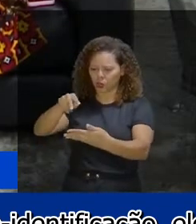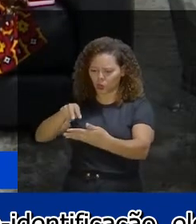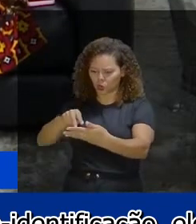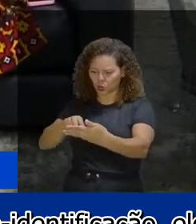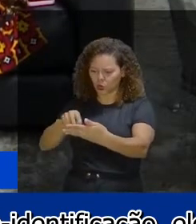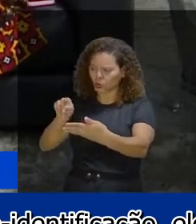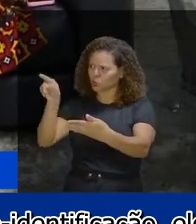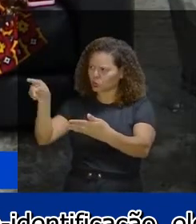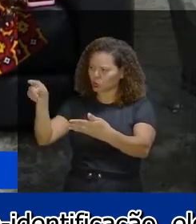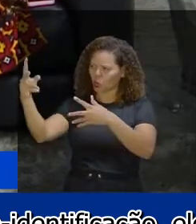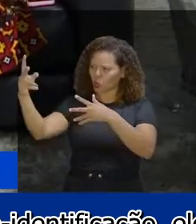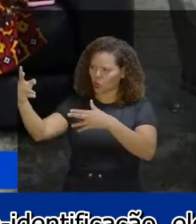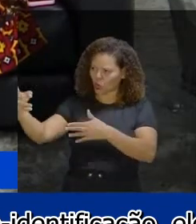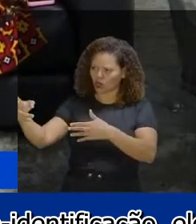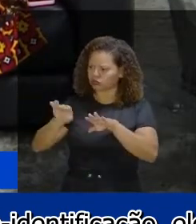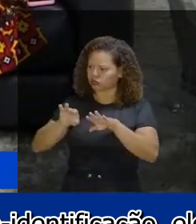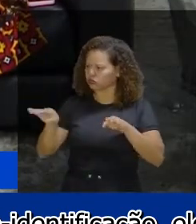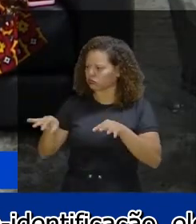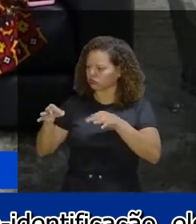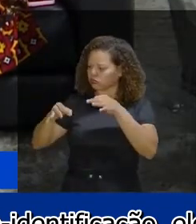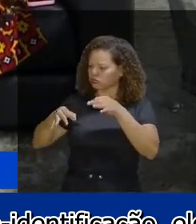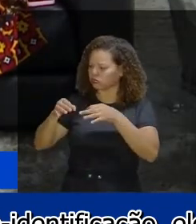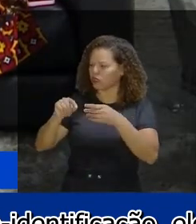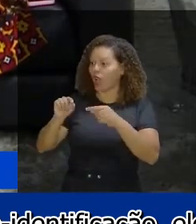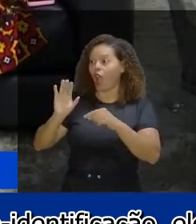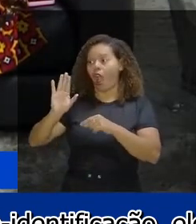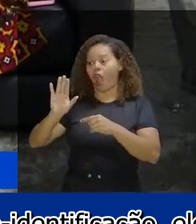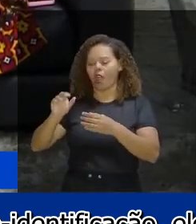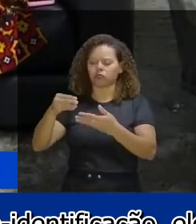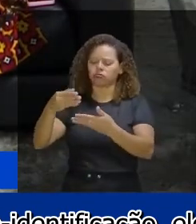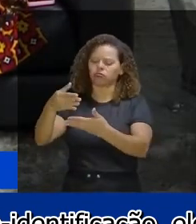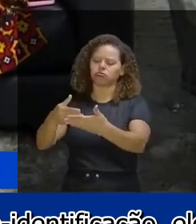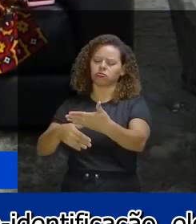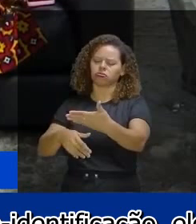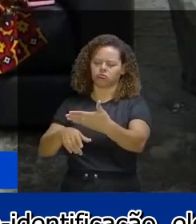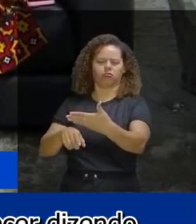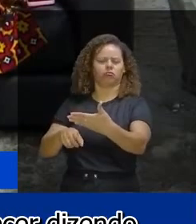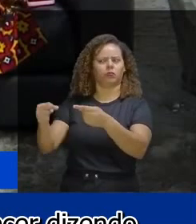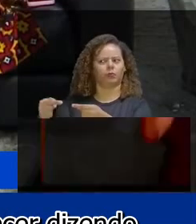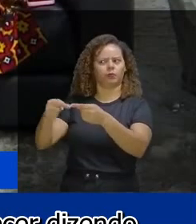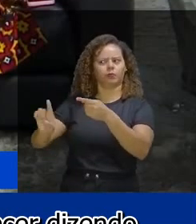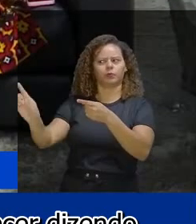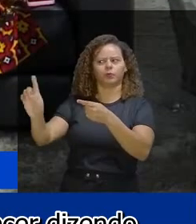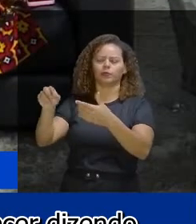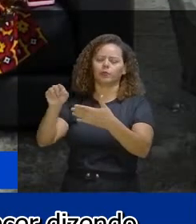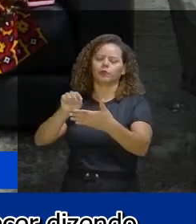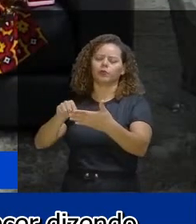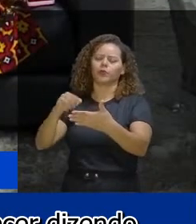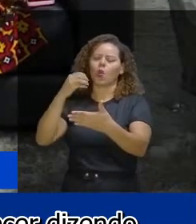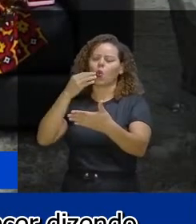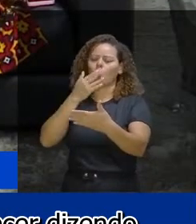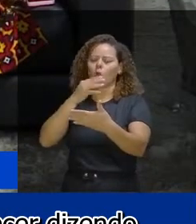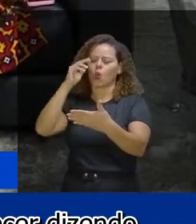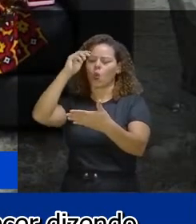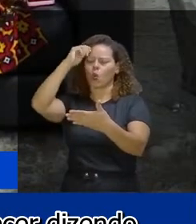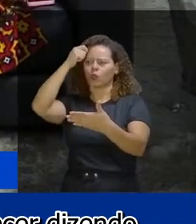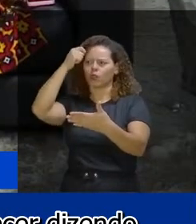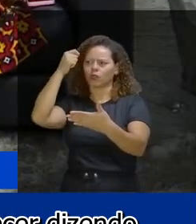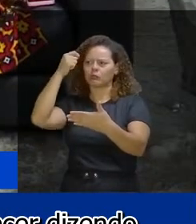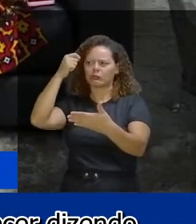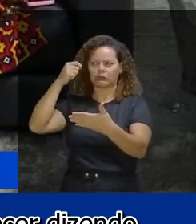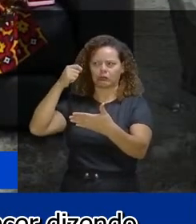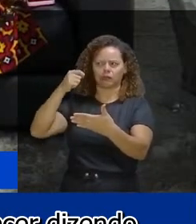entenda que não está batendo o dado de heteroidentificação, ele aciona essa comissão para ter